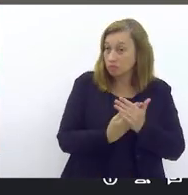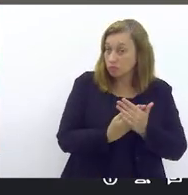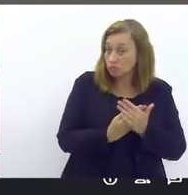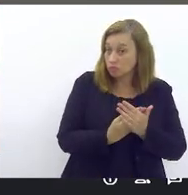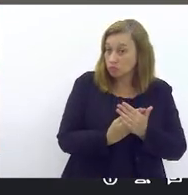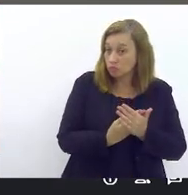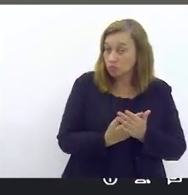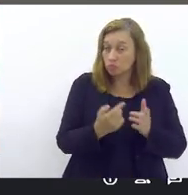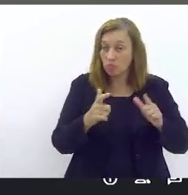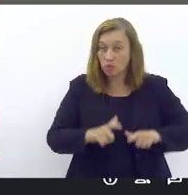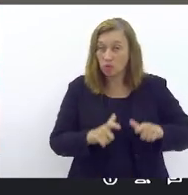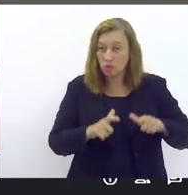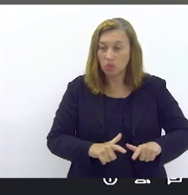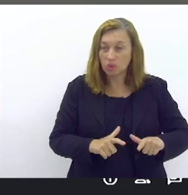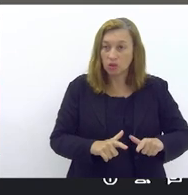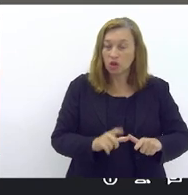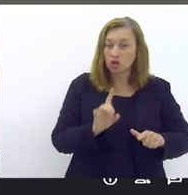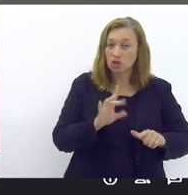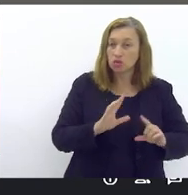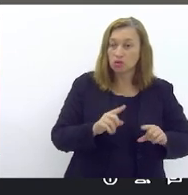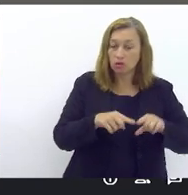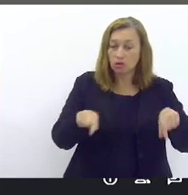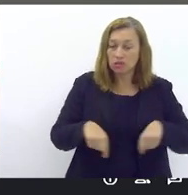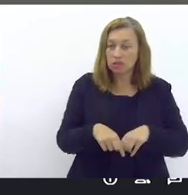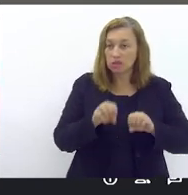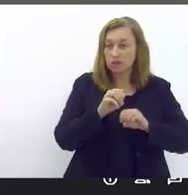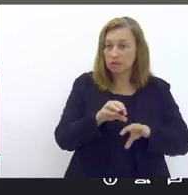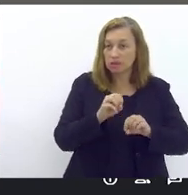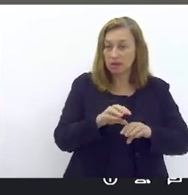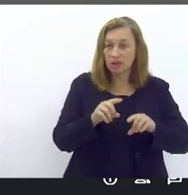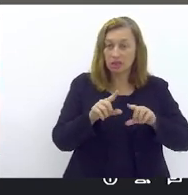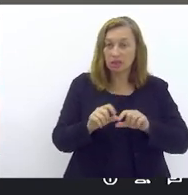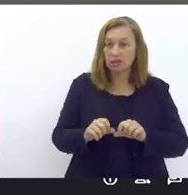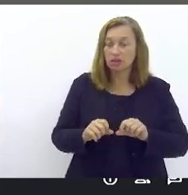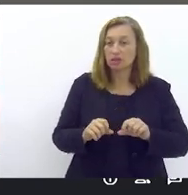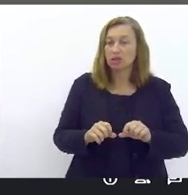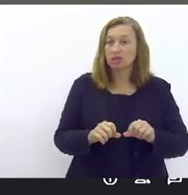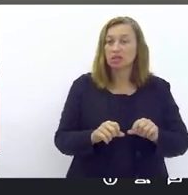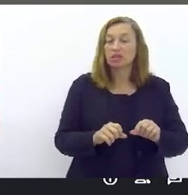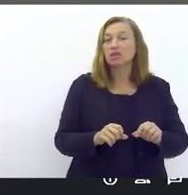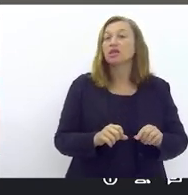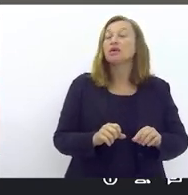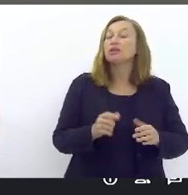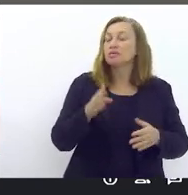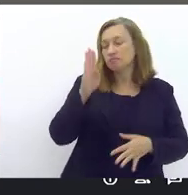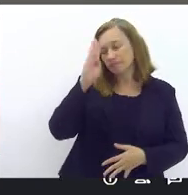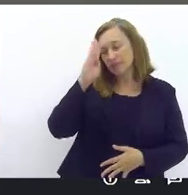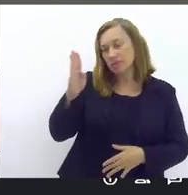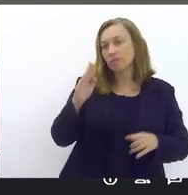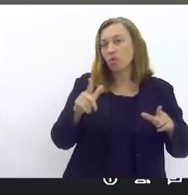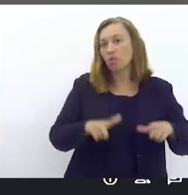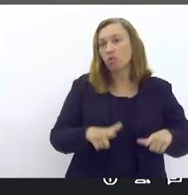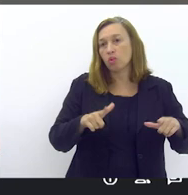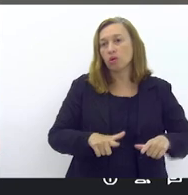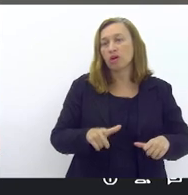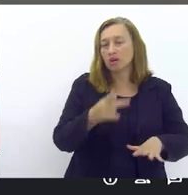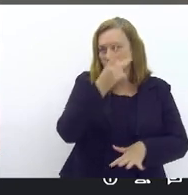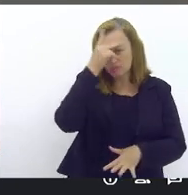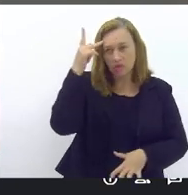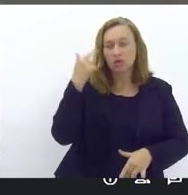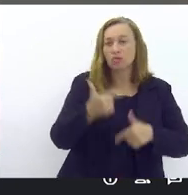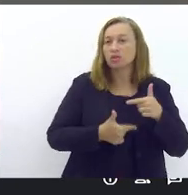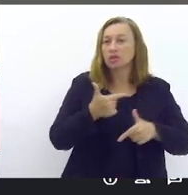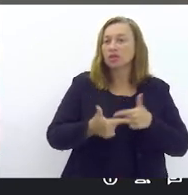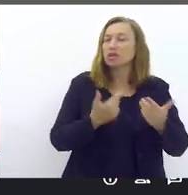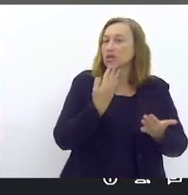ser um lugar não só de prédios, salas e quadros, nem de programas, é principalmente de gente que trabalha,